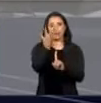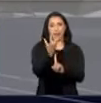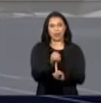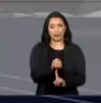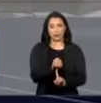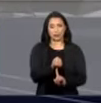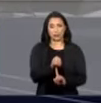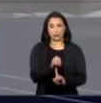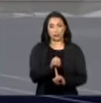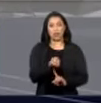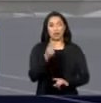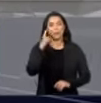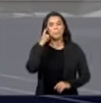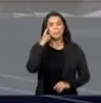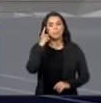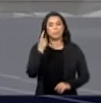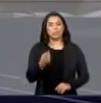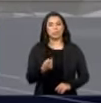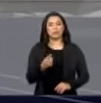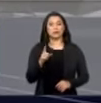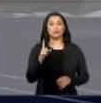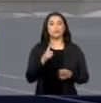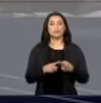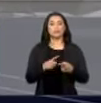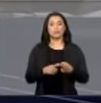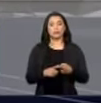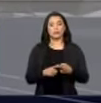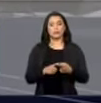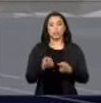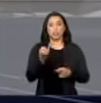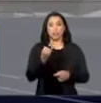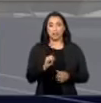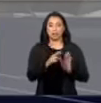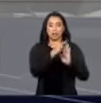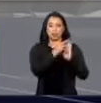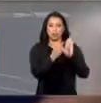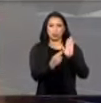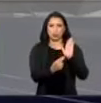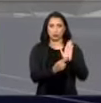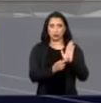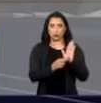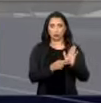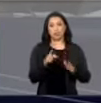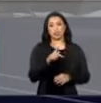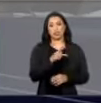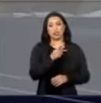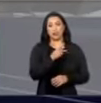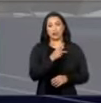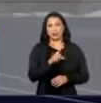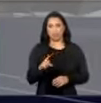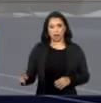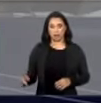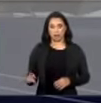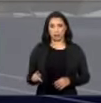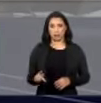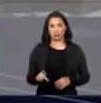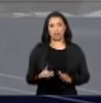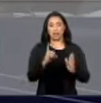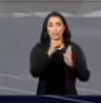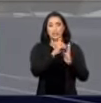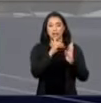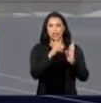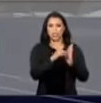preceito fundamental, põe-se em causa se normas expedidas pela Presidência da República, no caso o decreto número